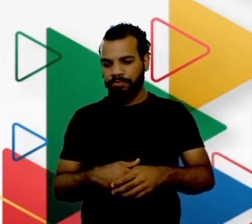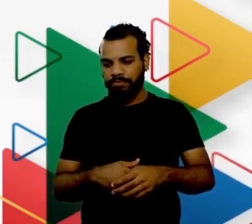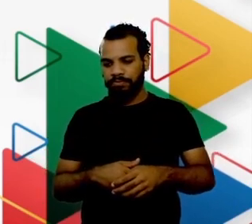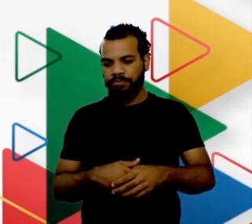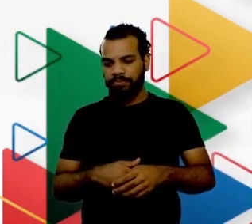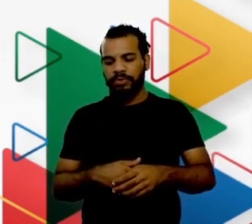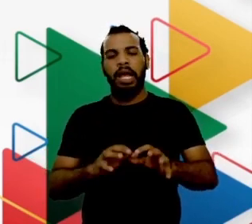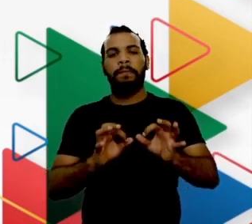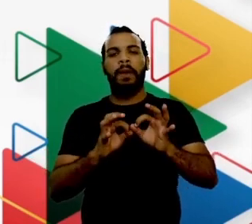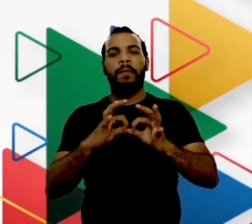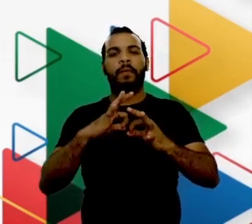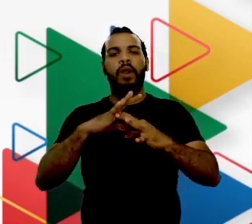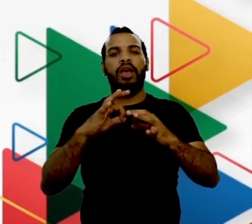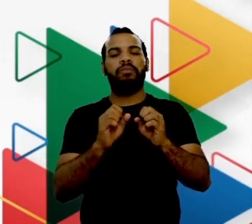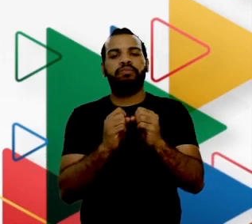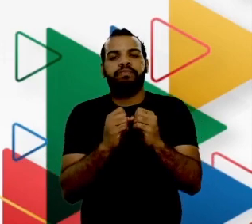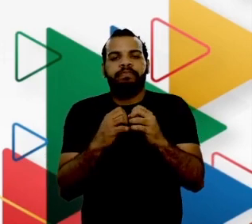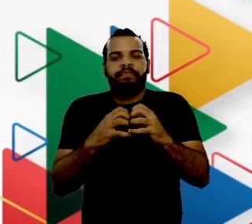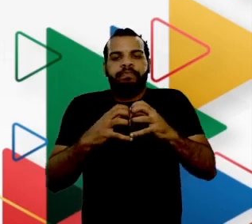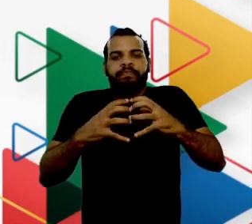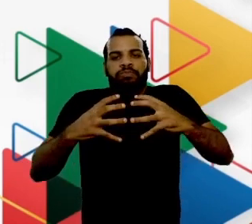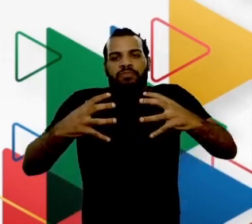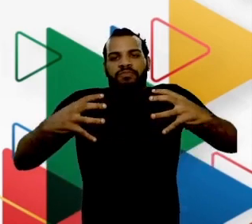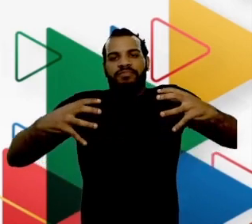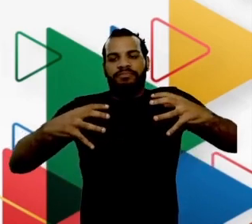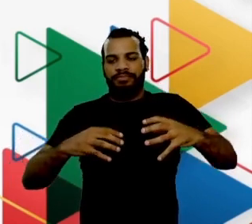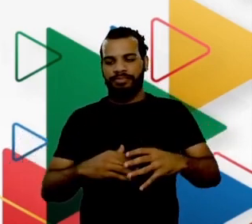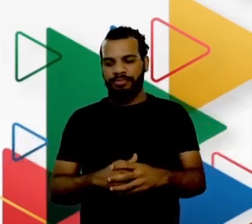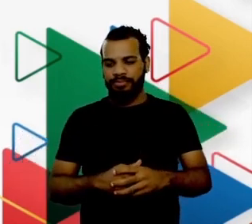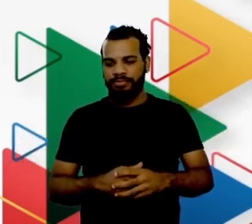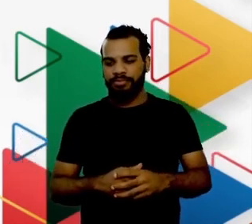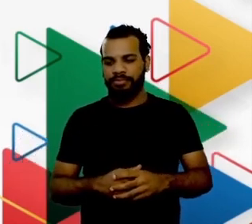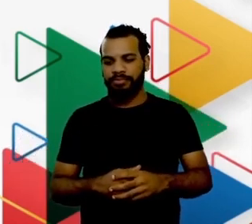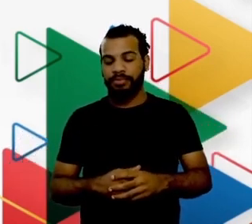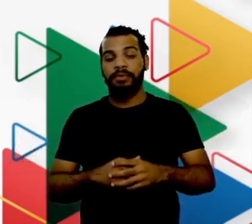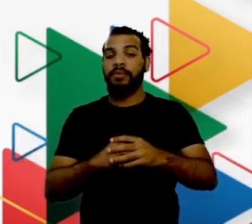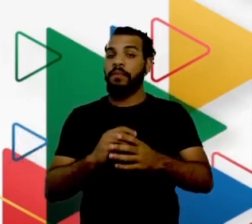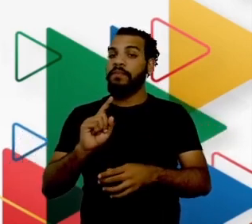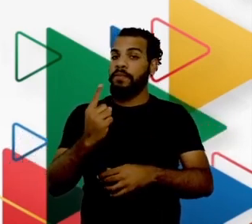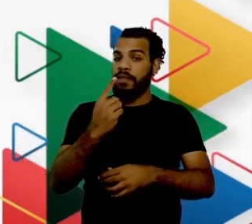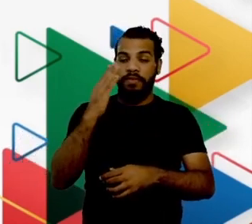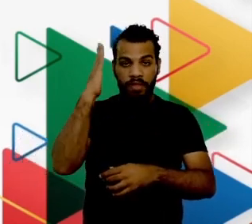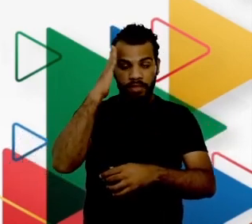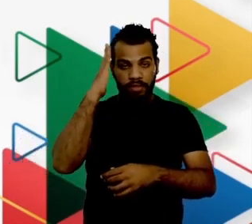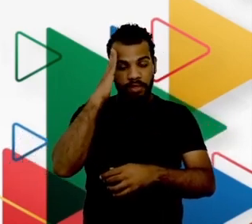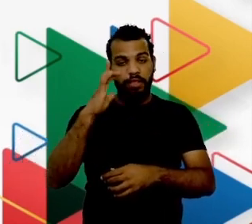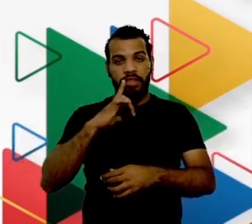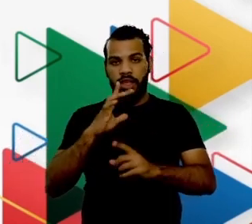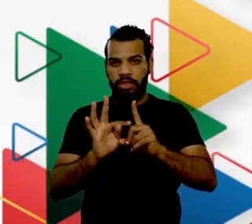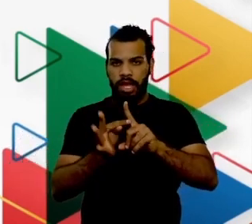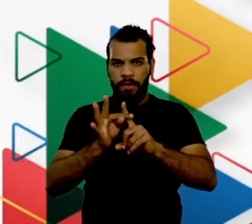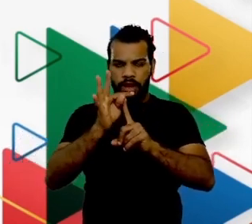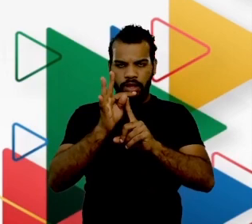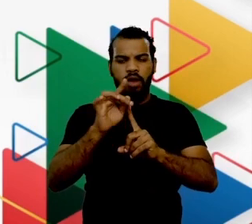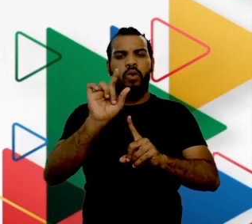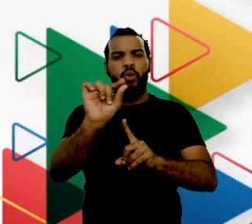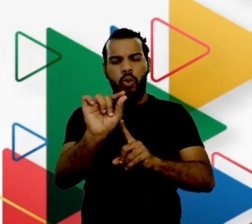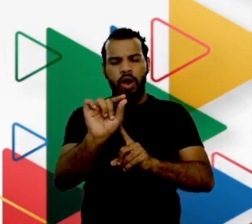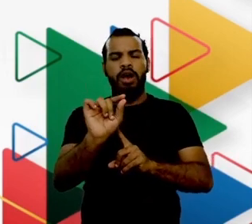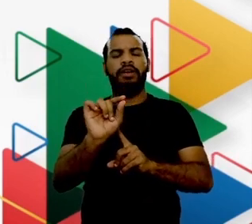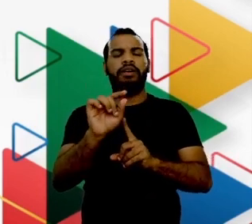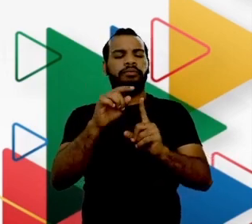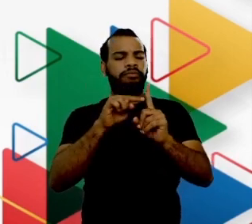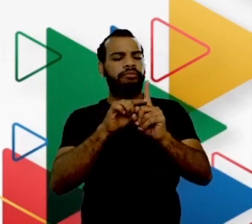Expansão das moléculas. Primeiro, entender que a temperatura é a medida do